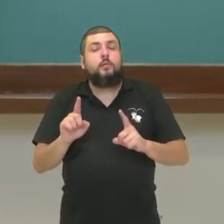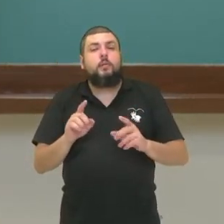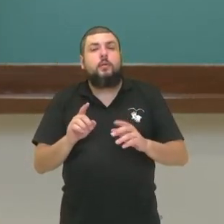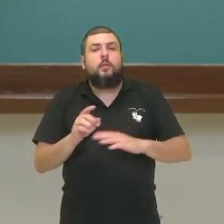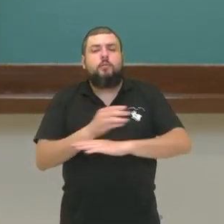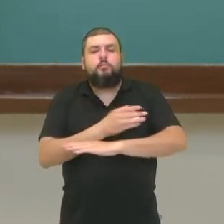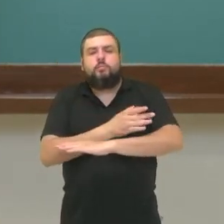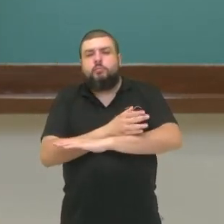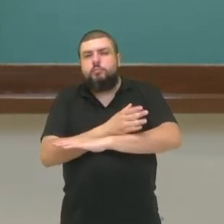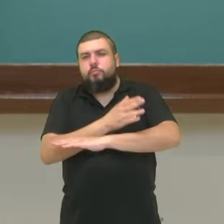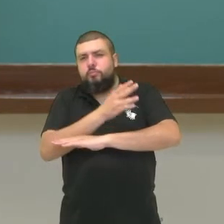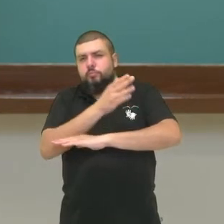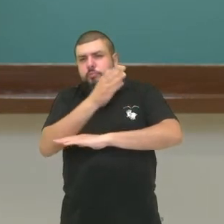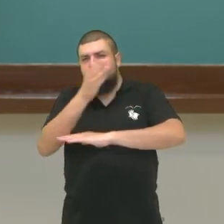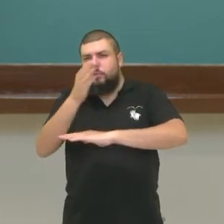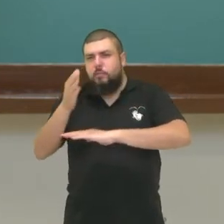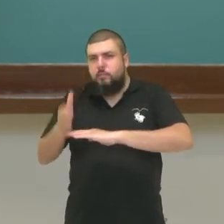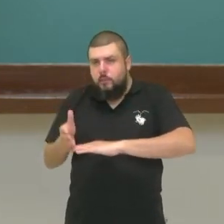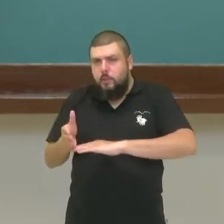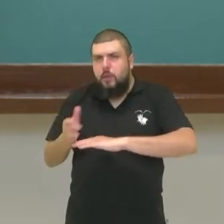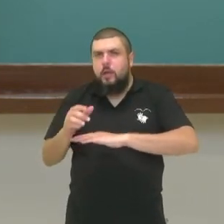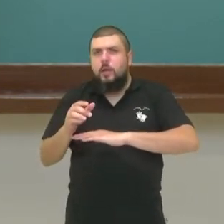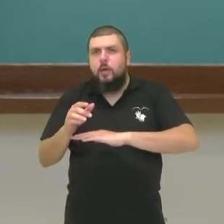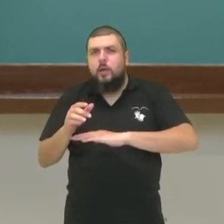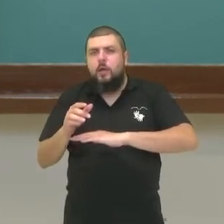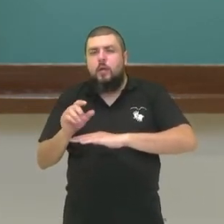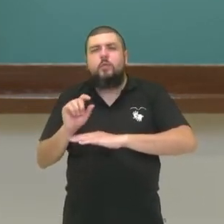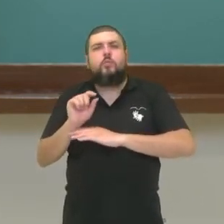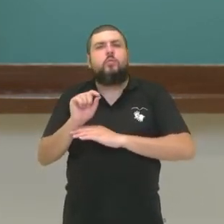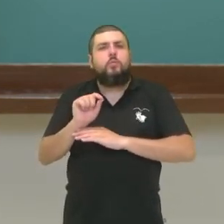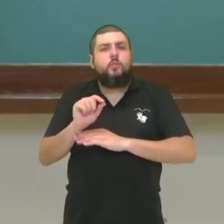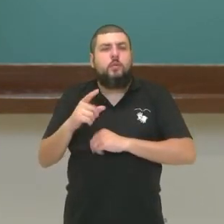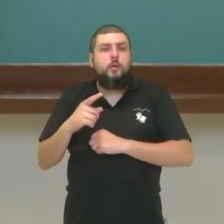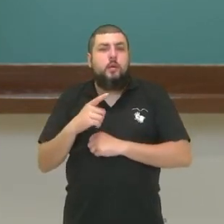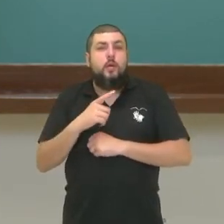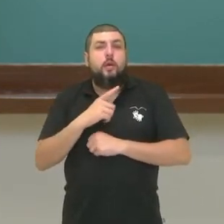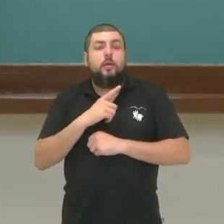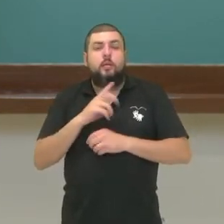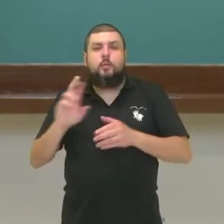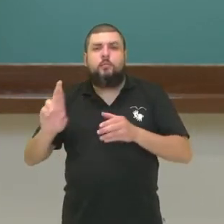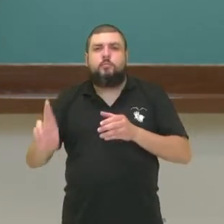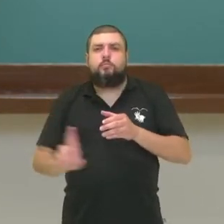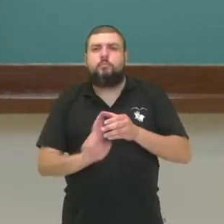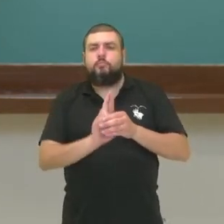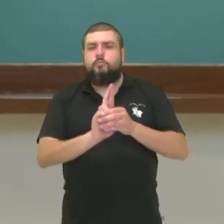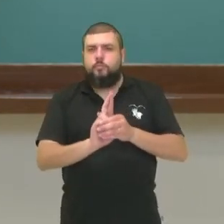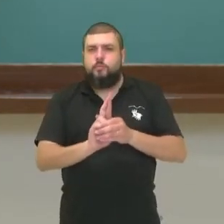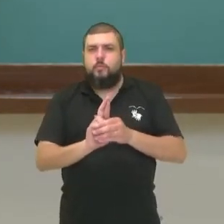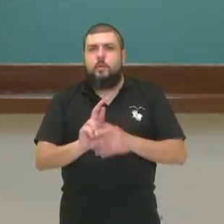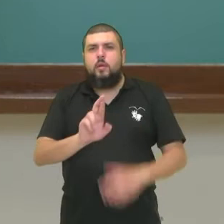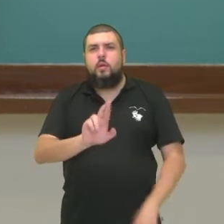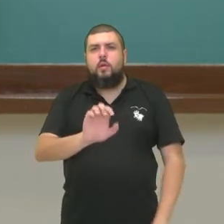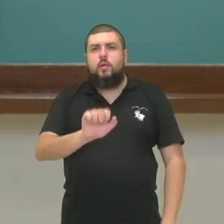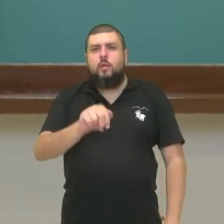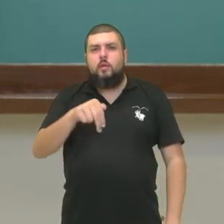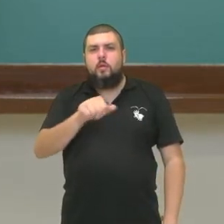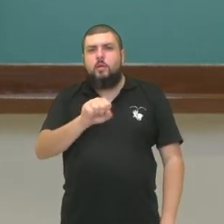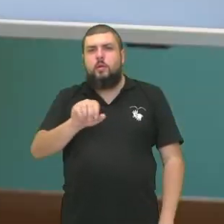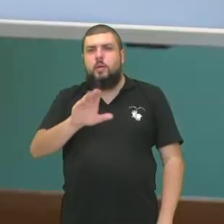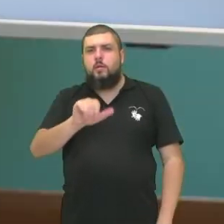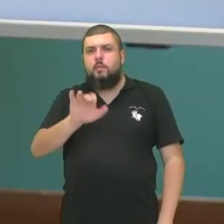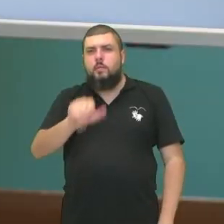qual é o período que vem? Lembra disso das aulas de história? Nós temos o Renascimento, o renascentismo. Então, olha